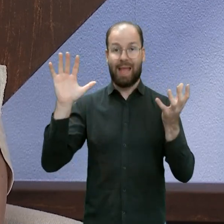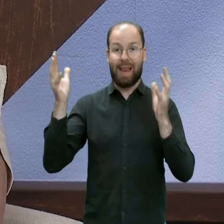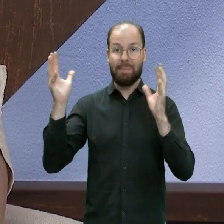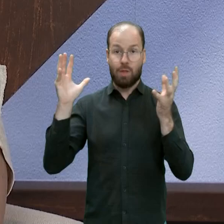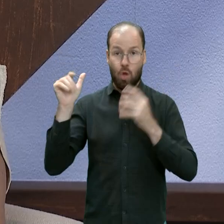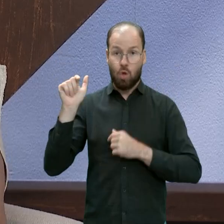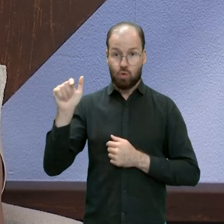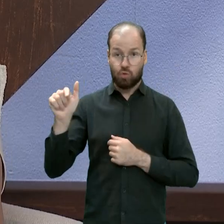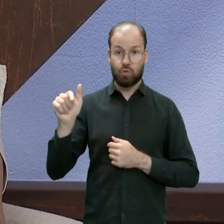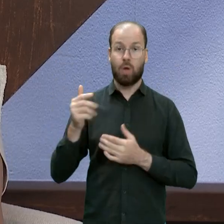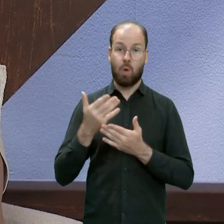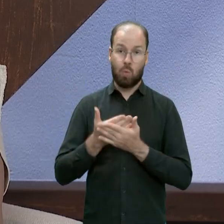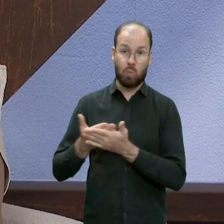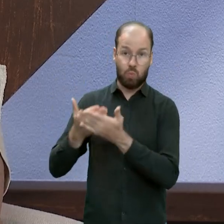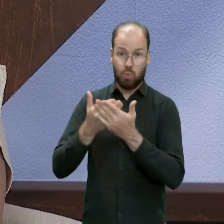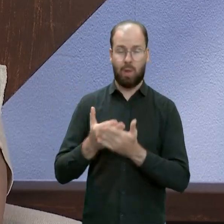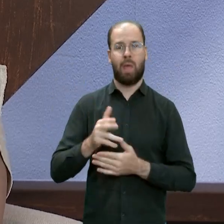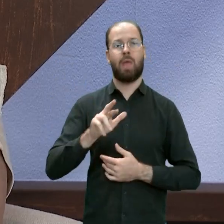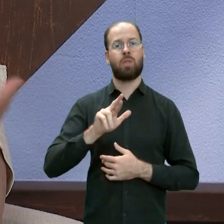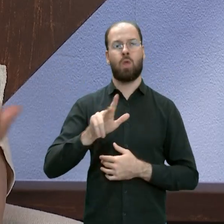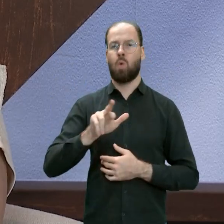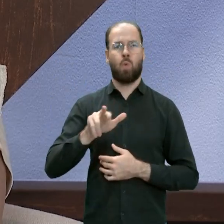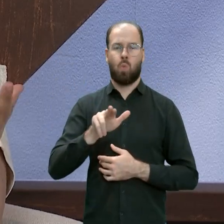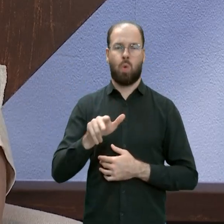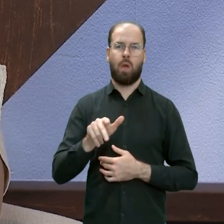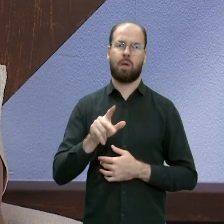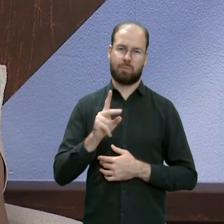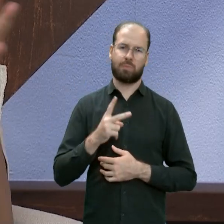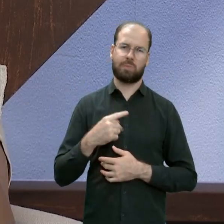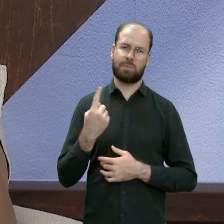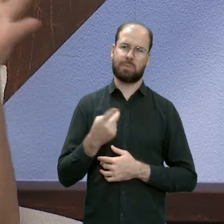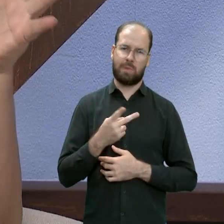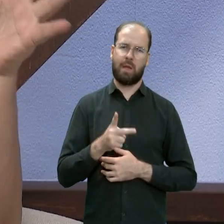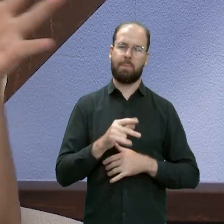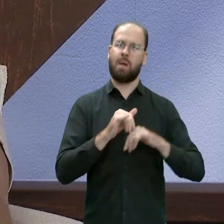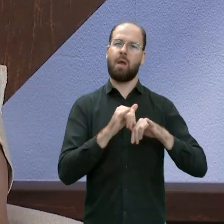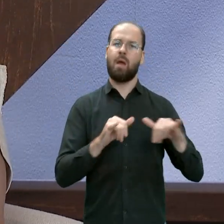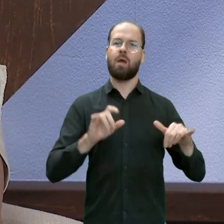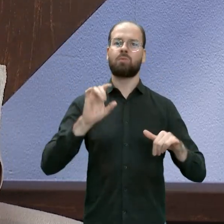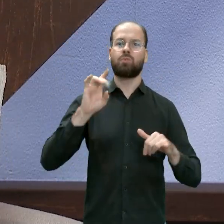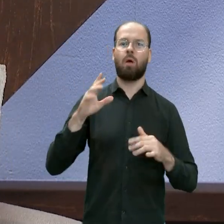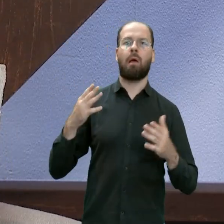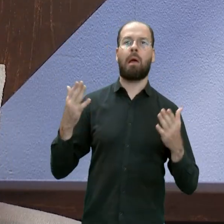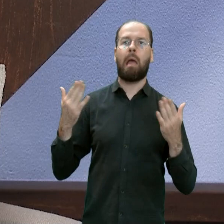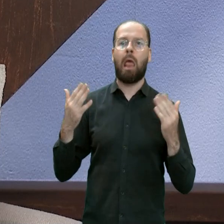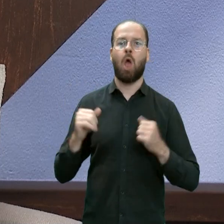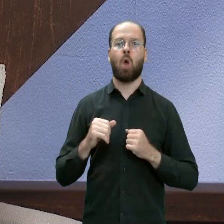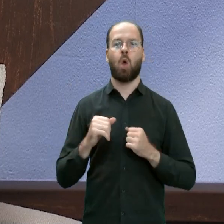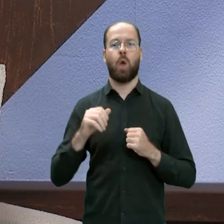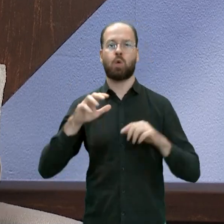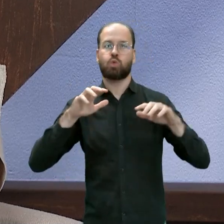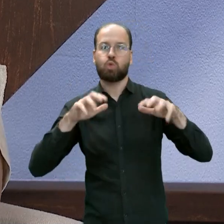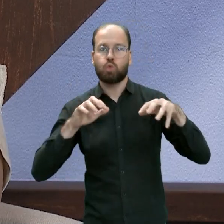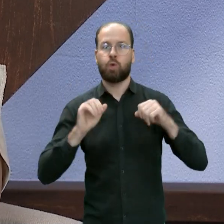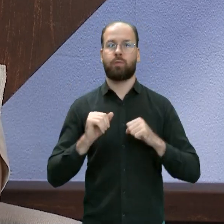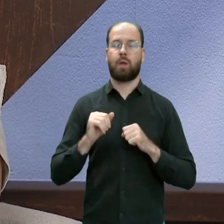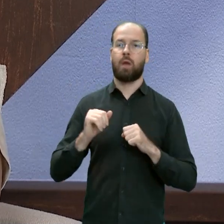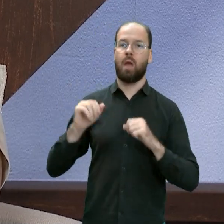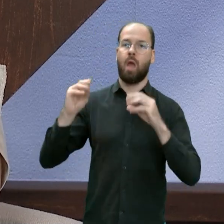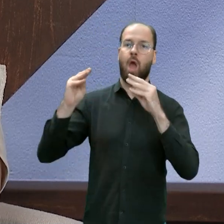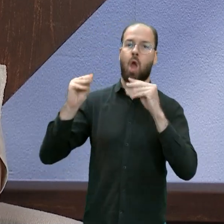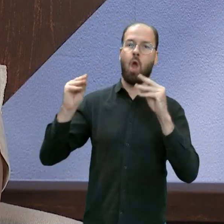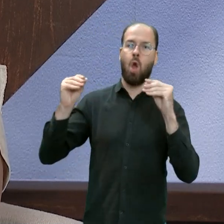não é o clima, a gente sempre conversa lá, não é um clima solto, não, está fazendo calor, vai chover, umidade está